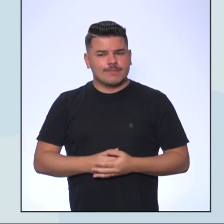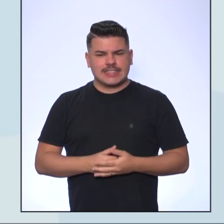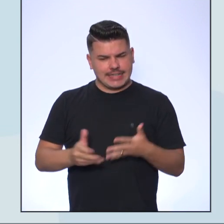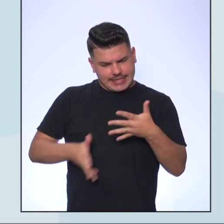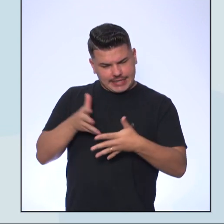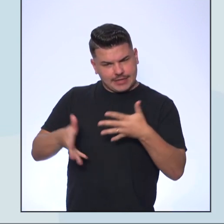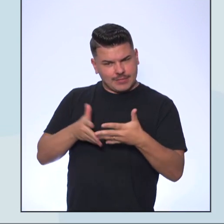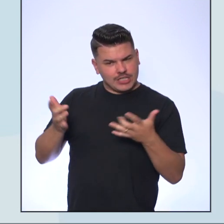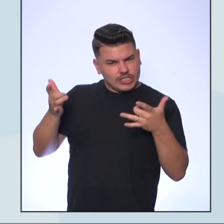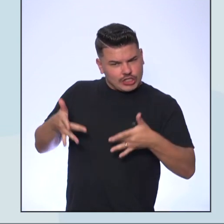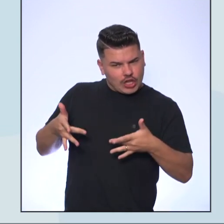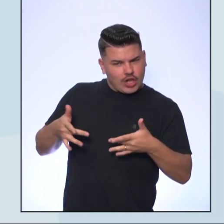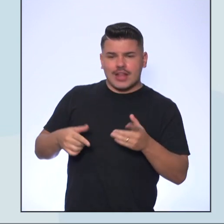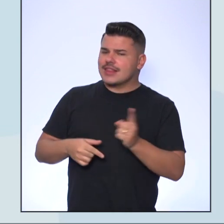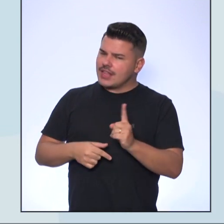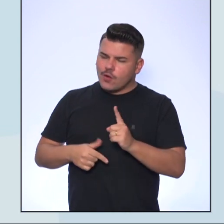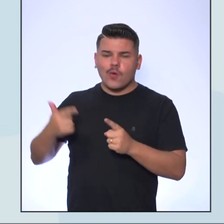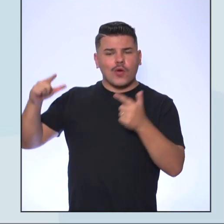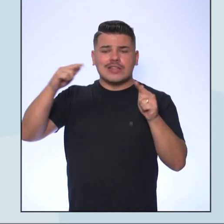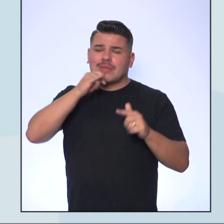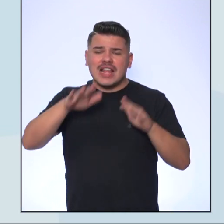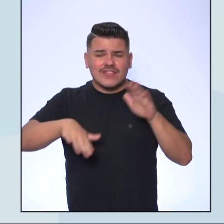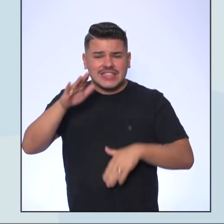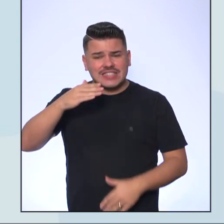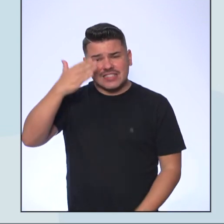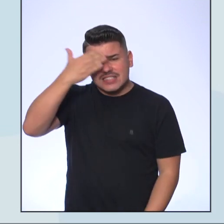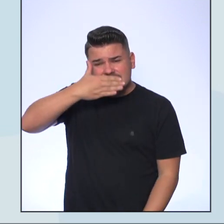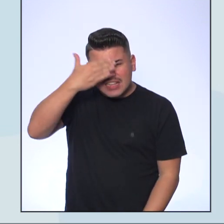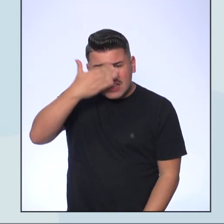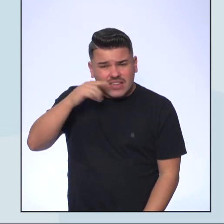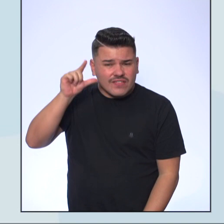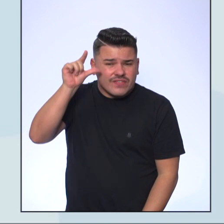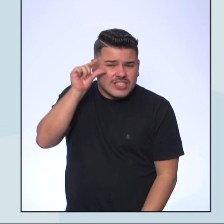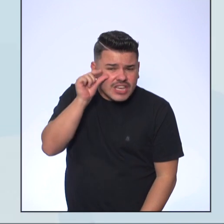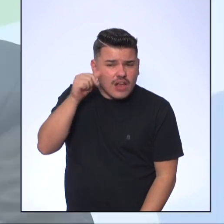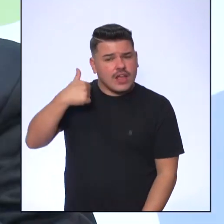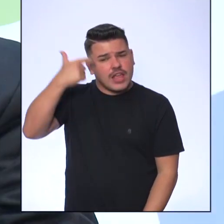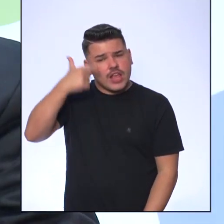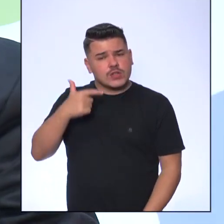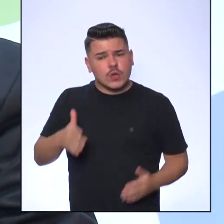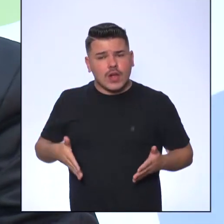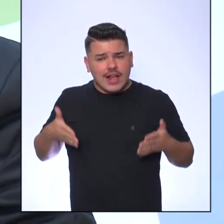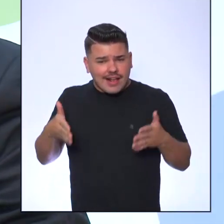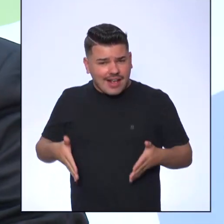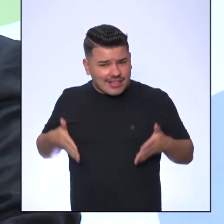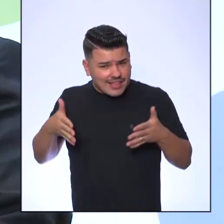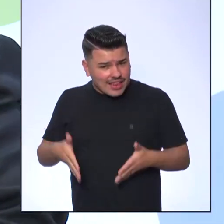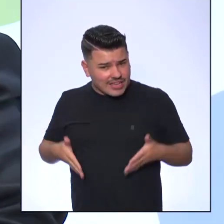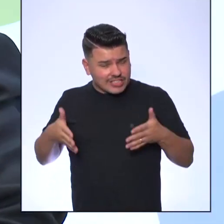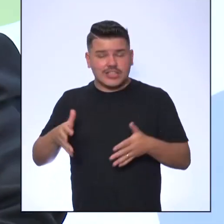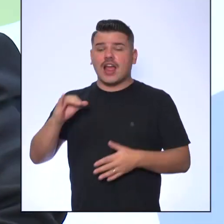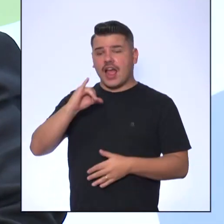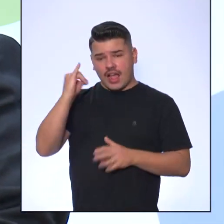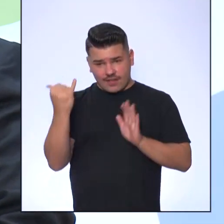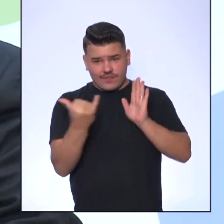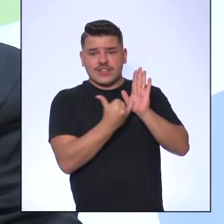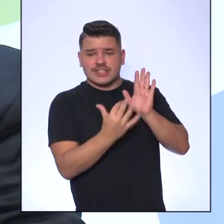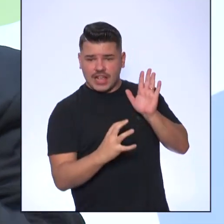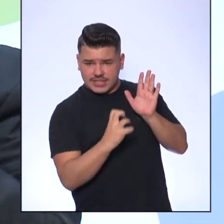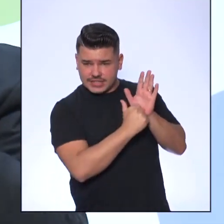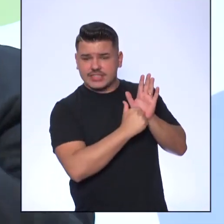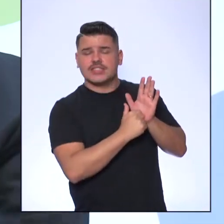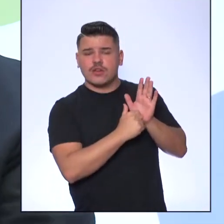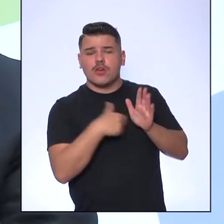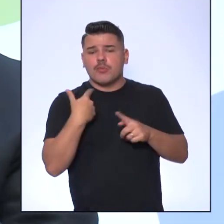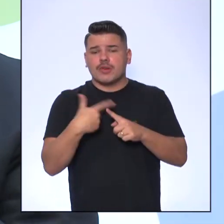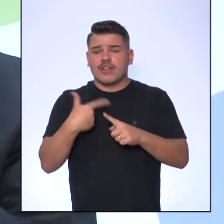Libras, como para outras. Eu tenho problema de baixa visão, eu sou cadeirante. Você precisa informar que é cadeirante, porque senão ele te